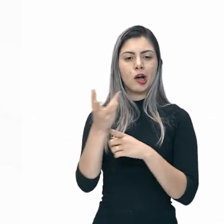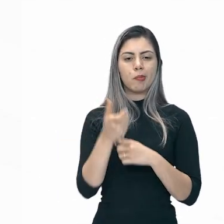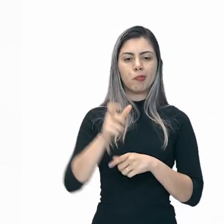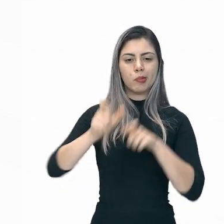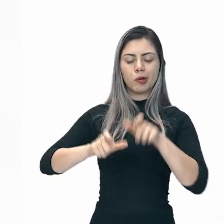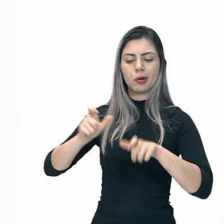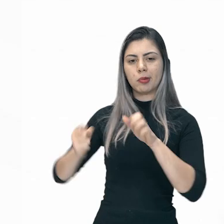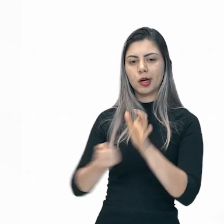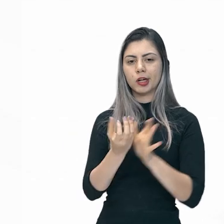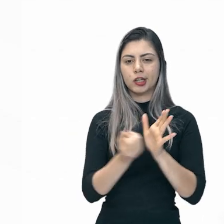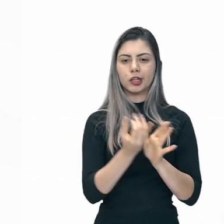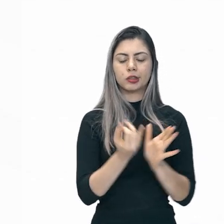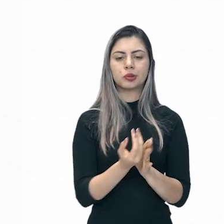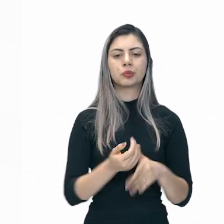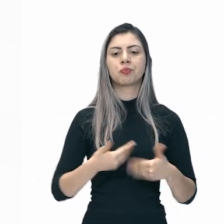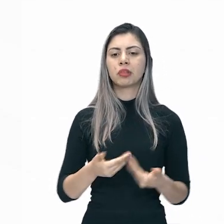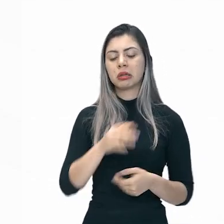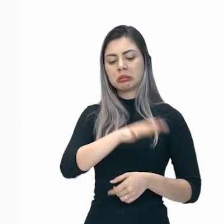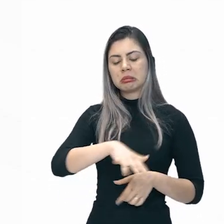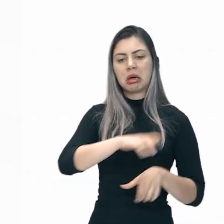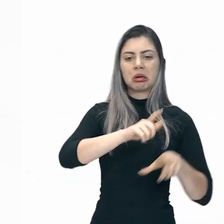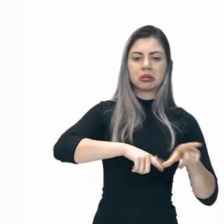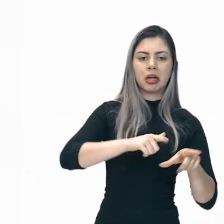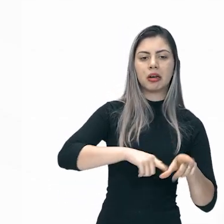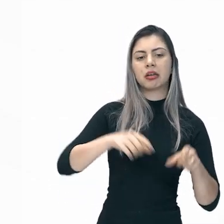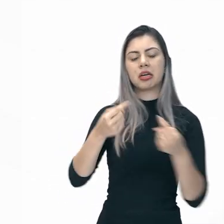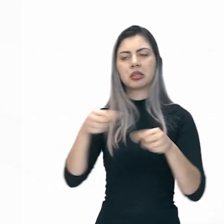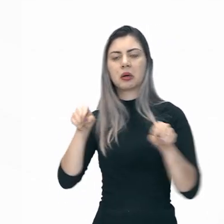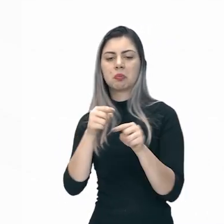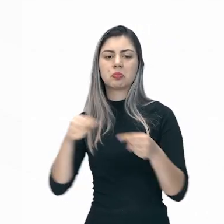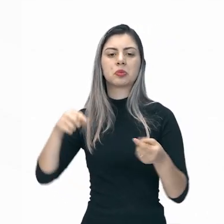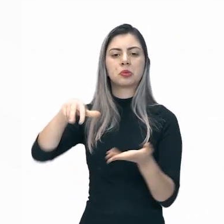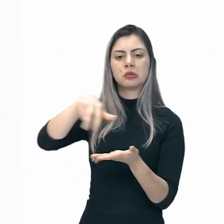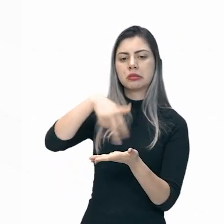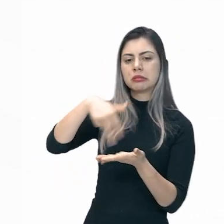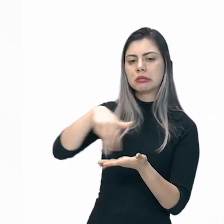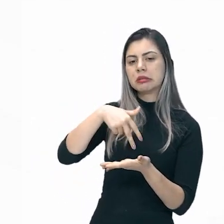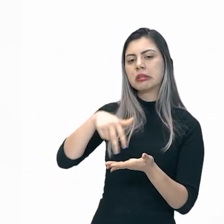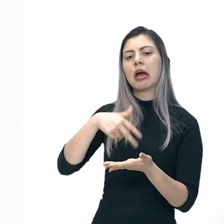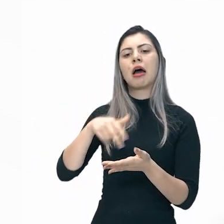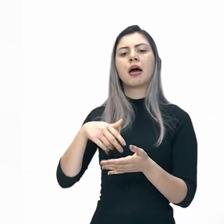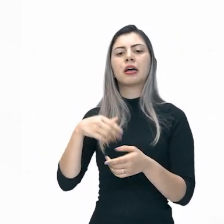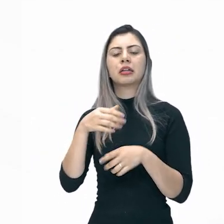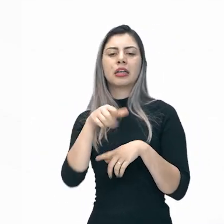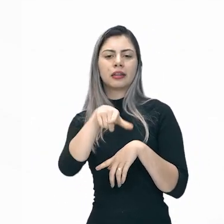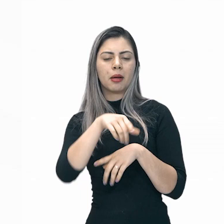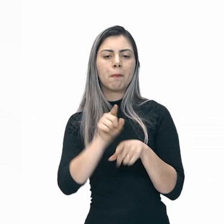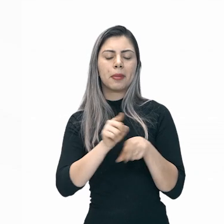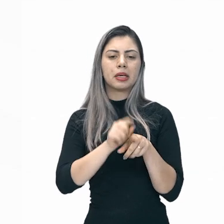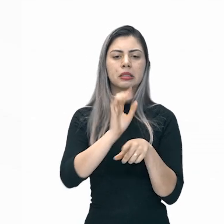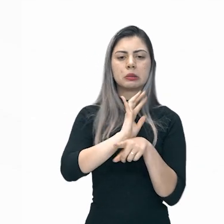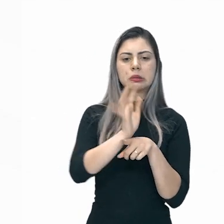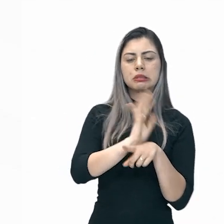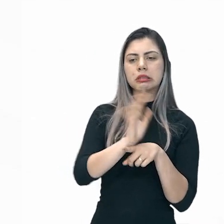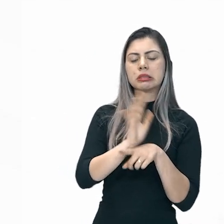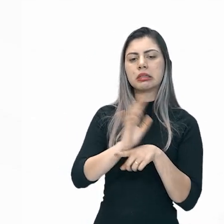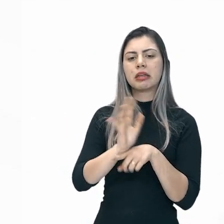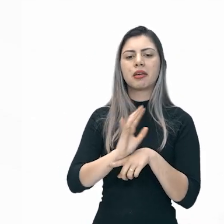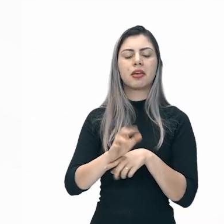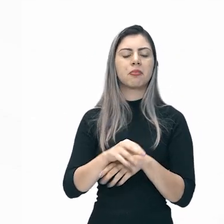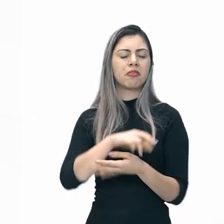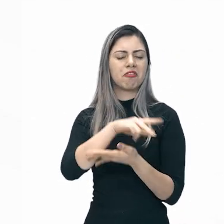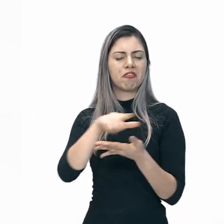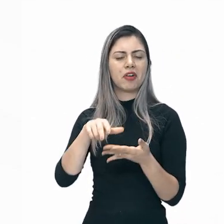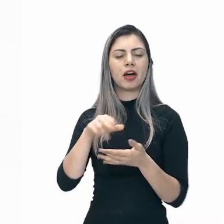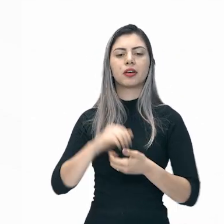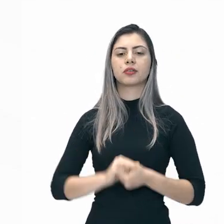criadores, seja no campo das letras, da música, das artes visuais, do cinema e da dança. Olha o que